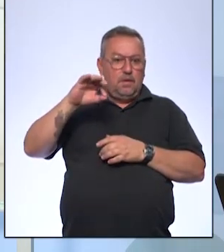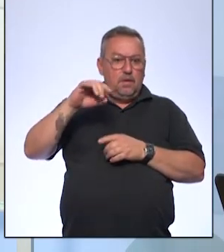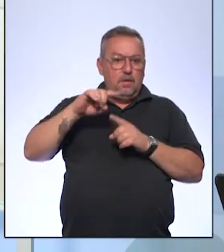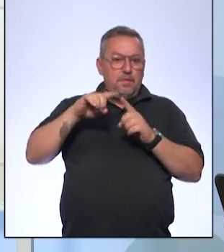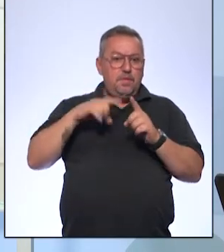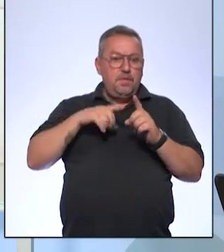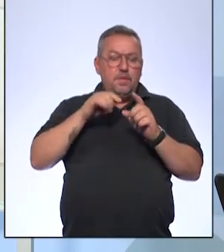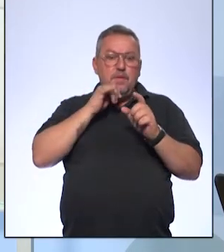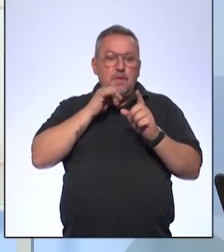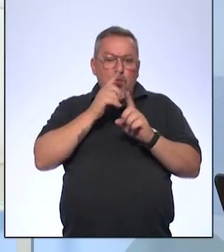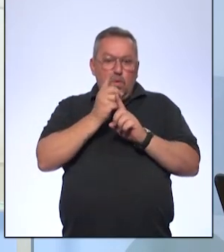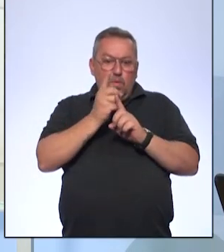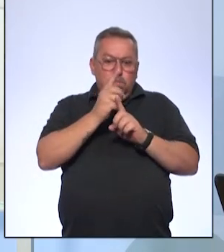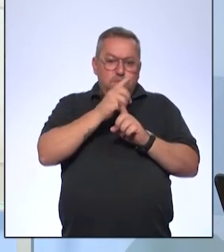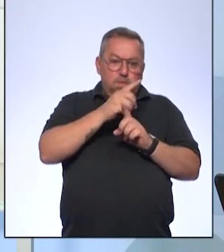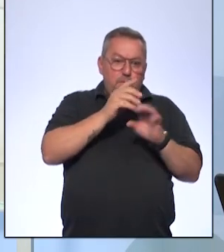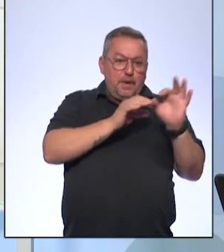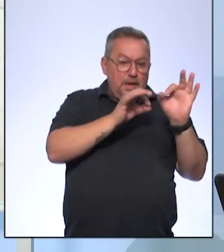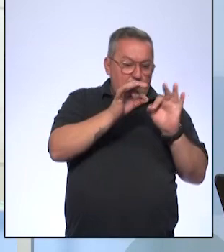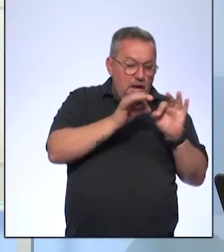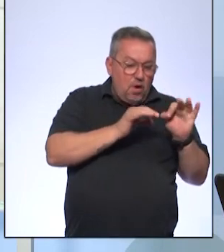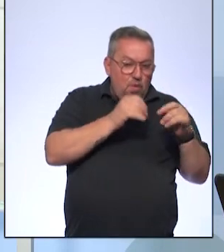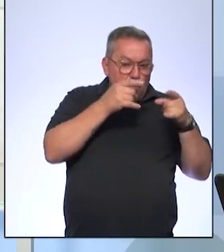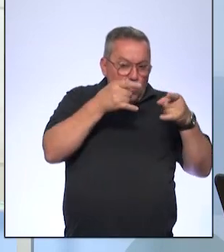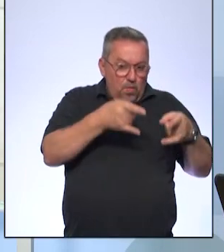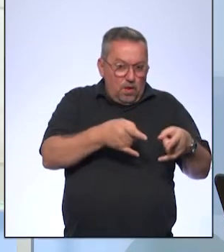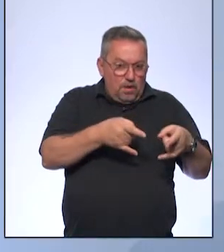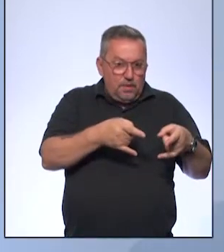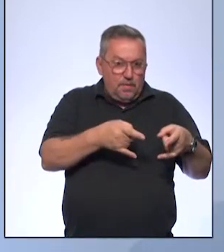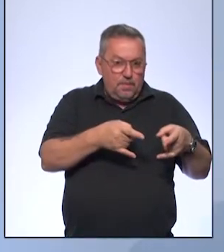ali. Vai ser para quem arruma o quarto, né?